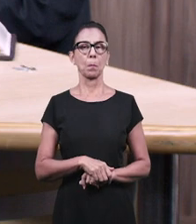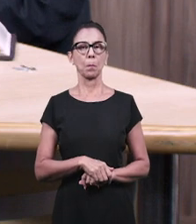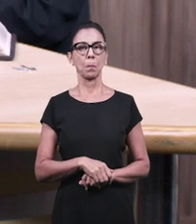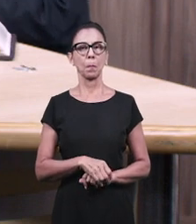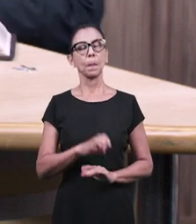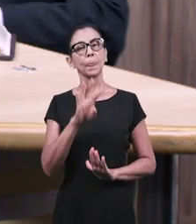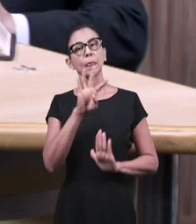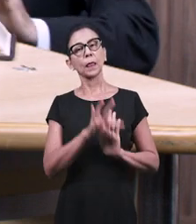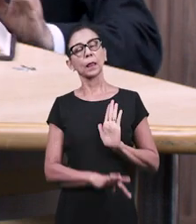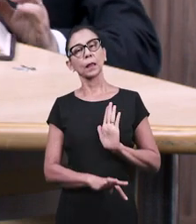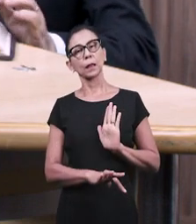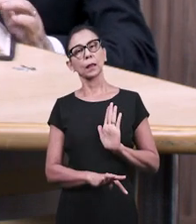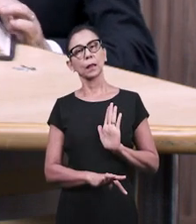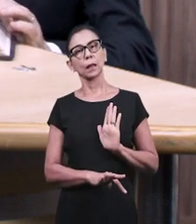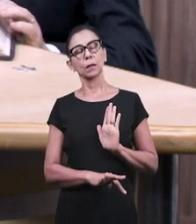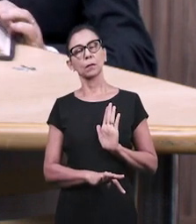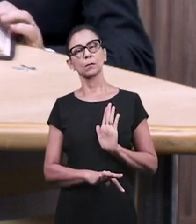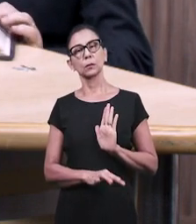falou que